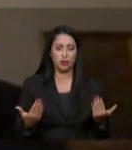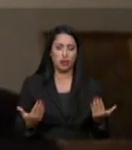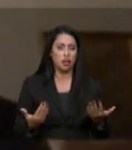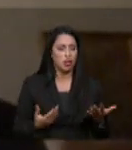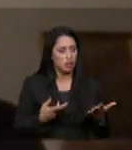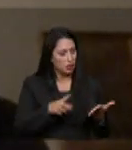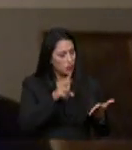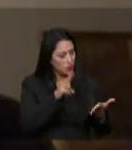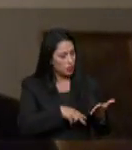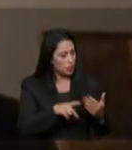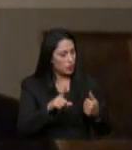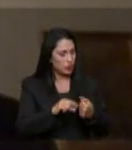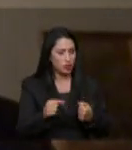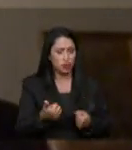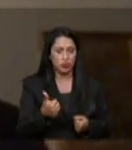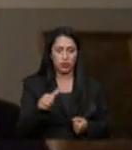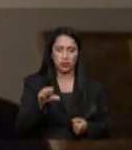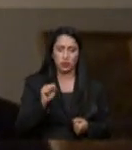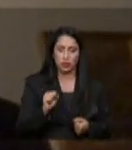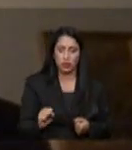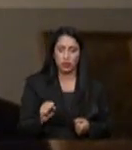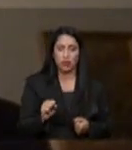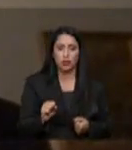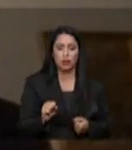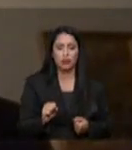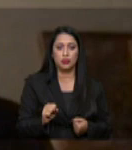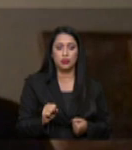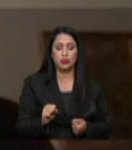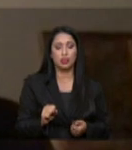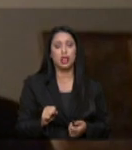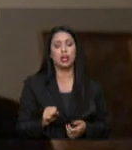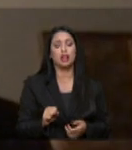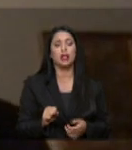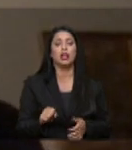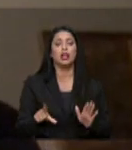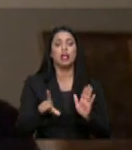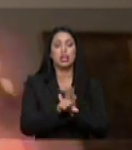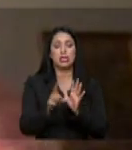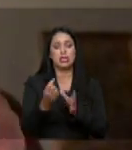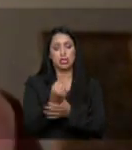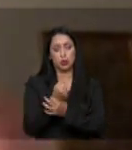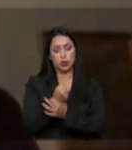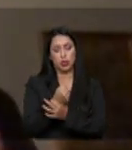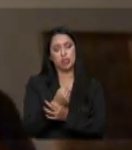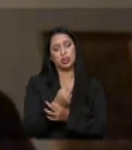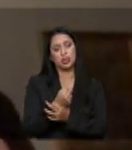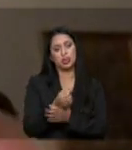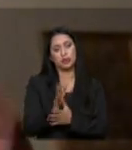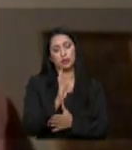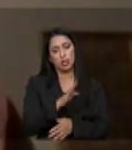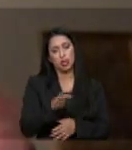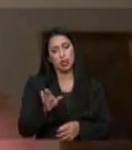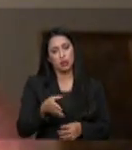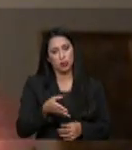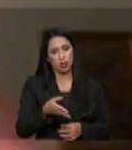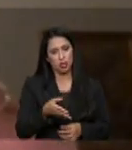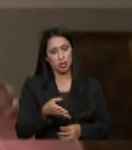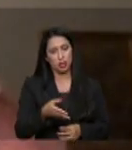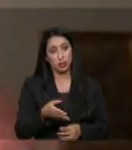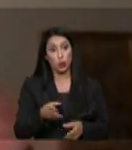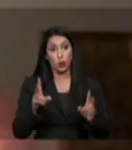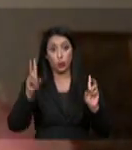fazendo a leitura do Artigo 18 da extinta da revogada a Lei de Segurança o crime está em